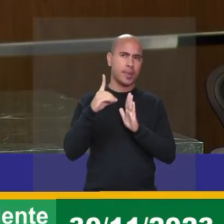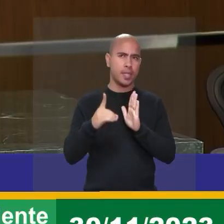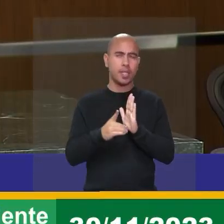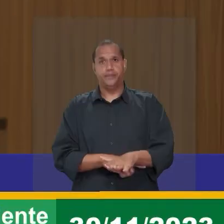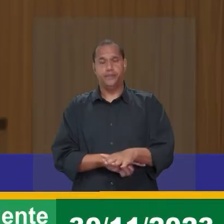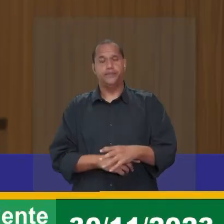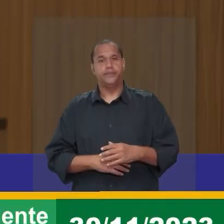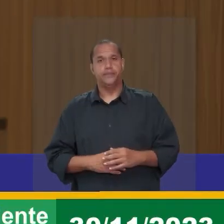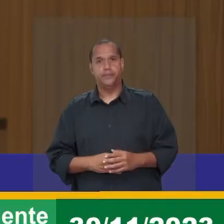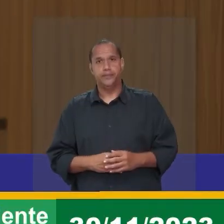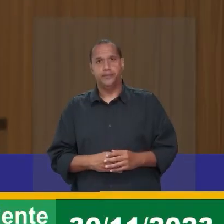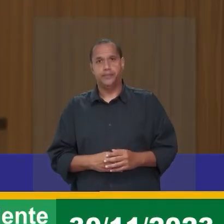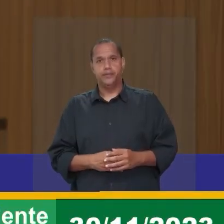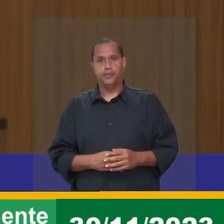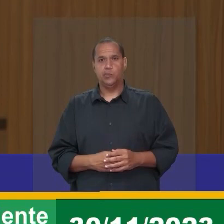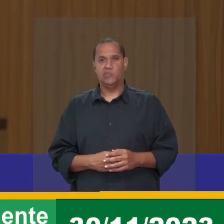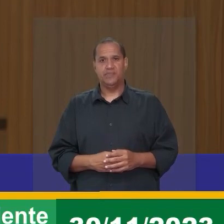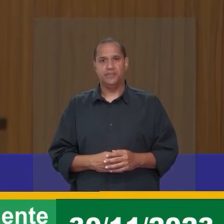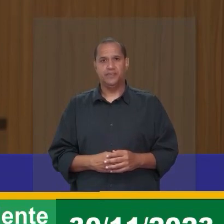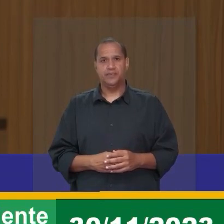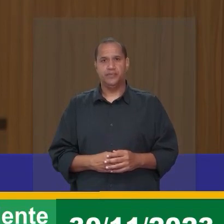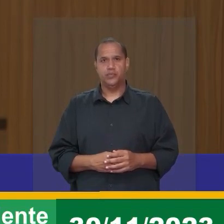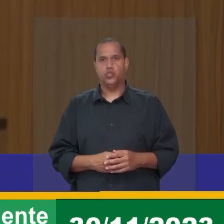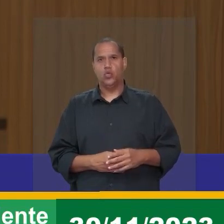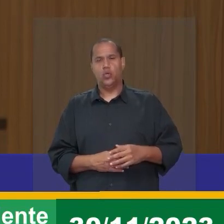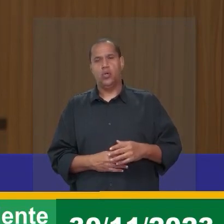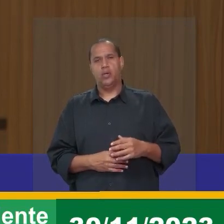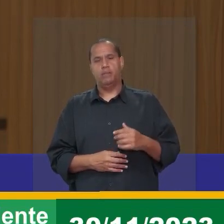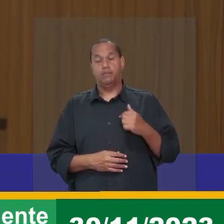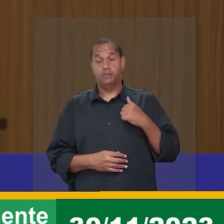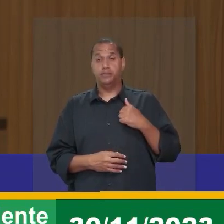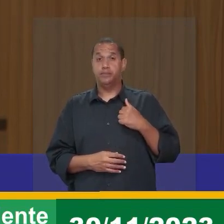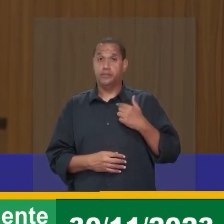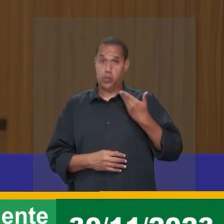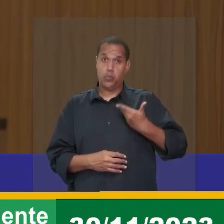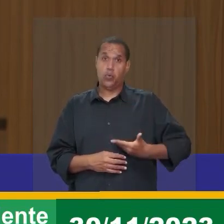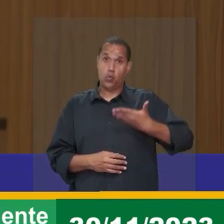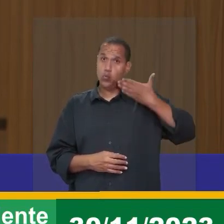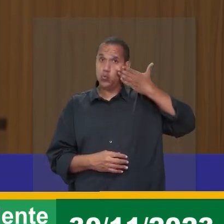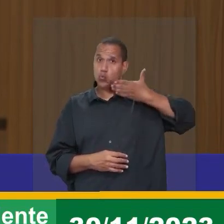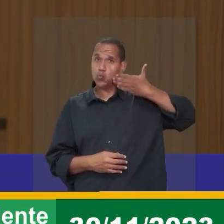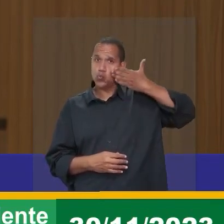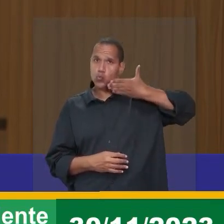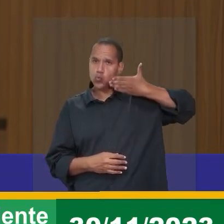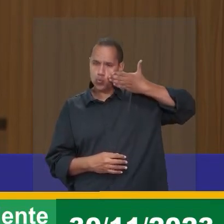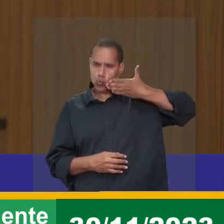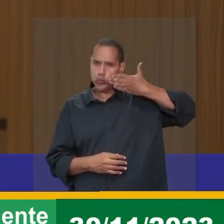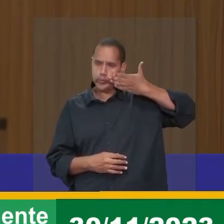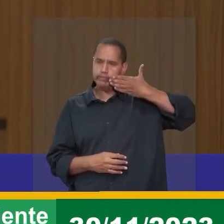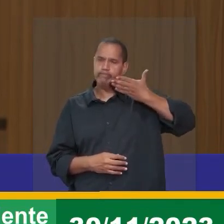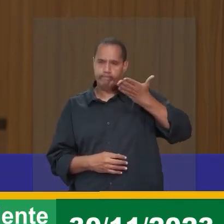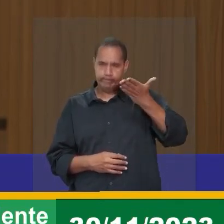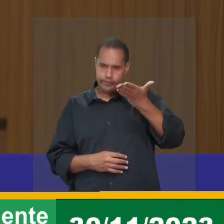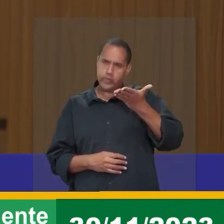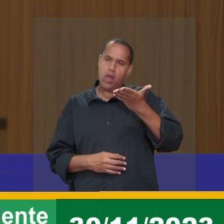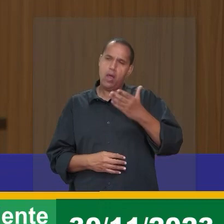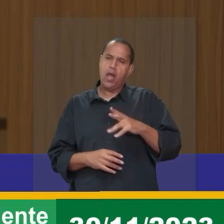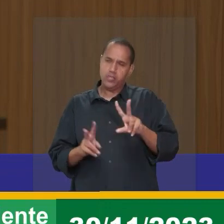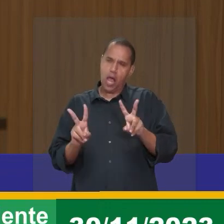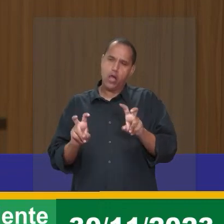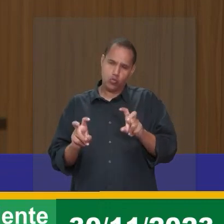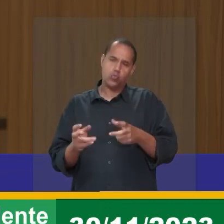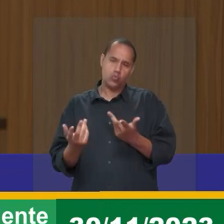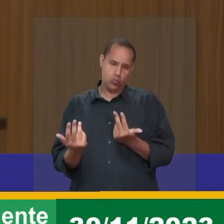educação o Deputado Renato de Castro usou a Tribuna para repudiar os ataques cometidos no último dia